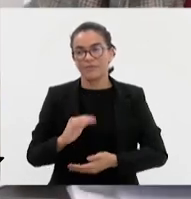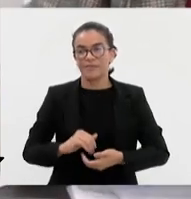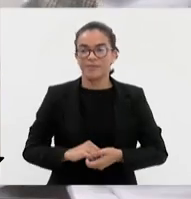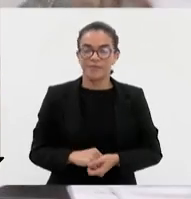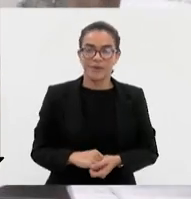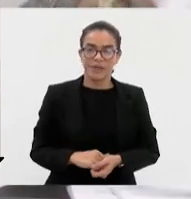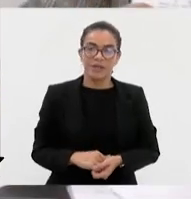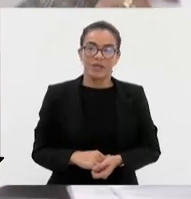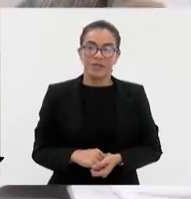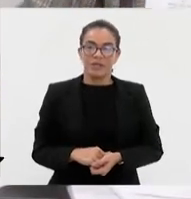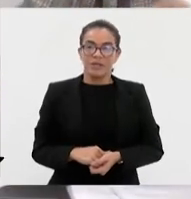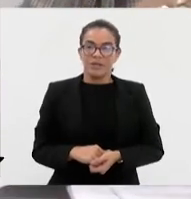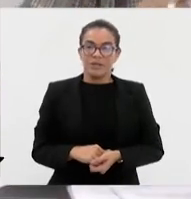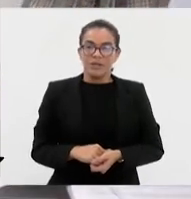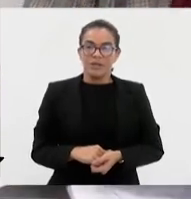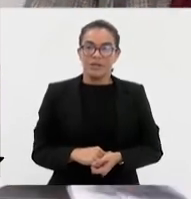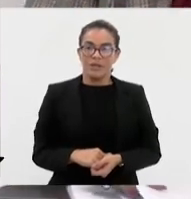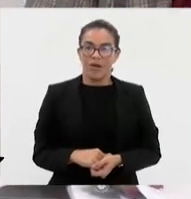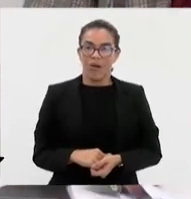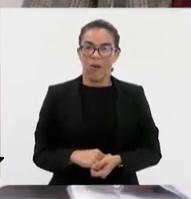Aprovado.